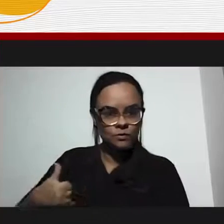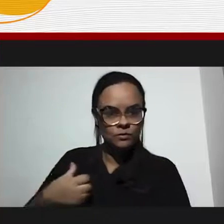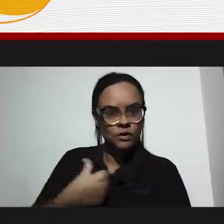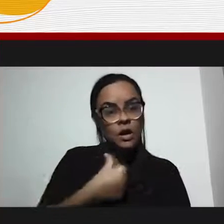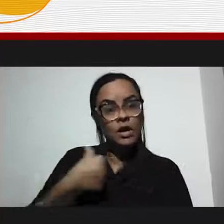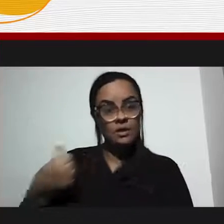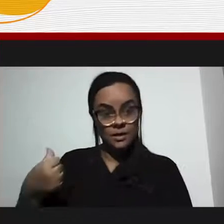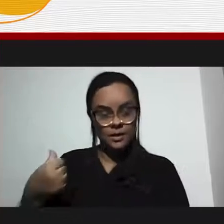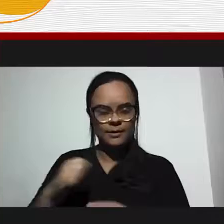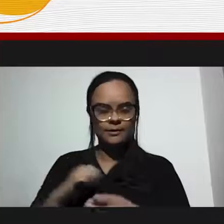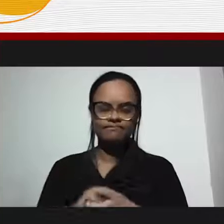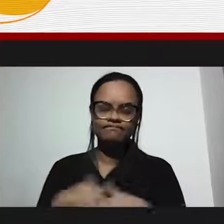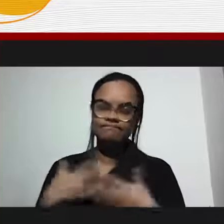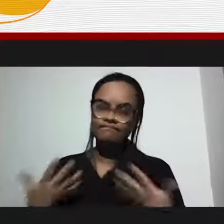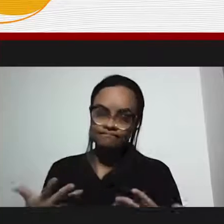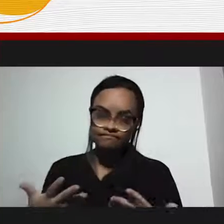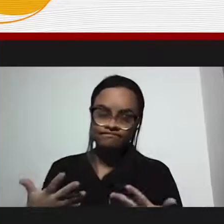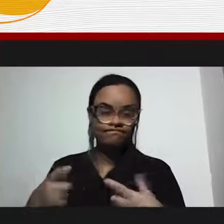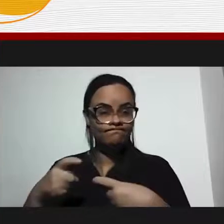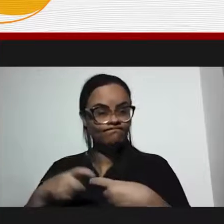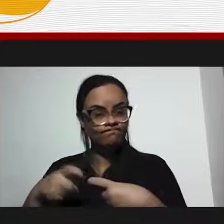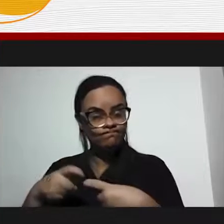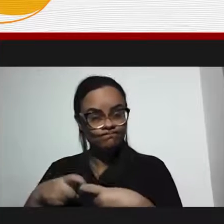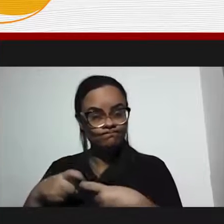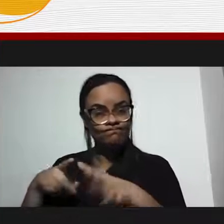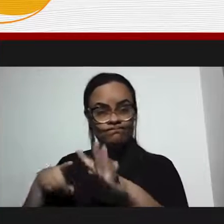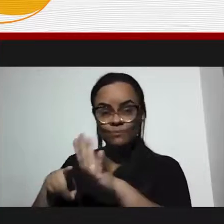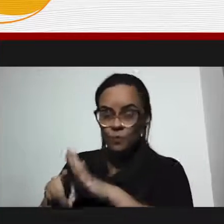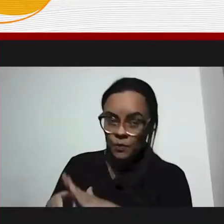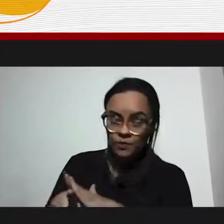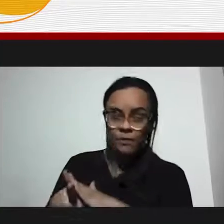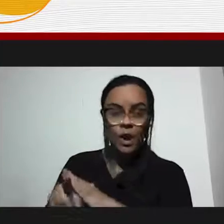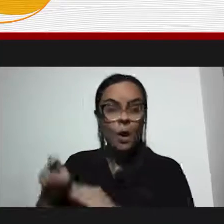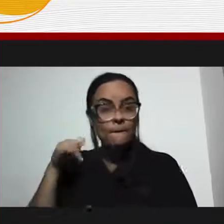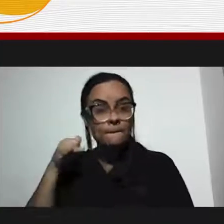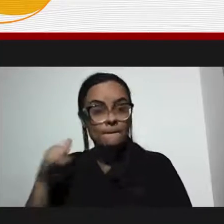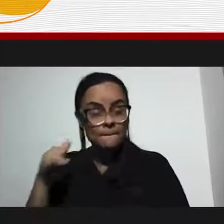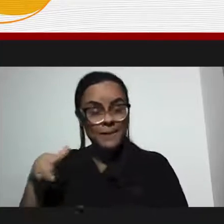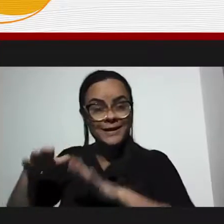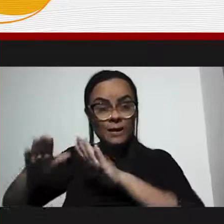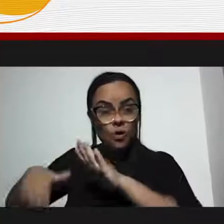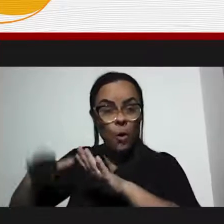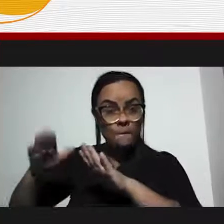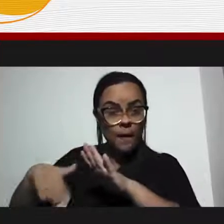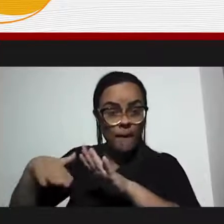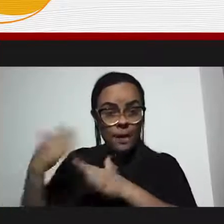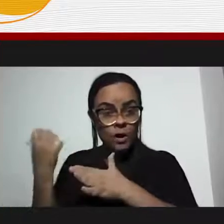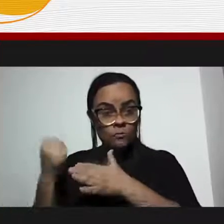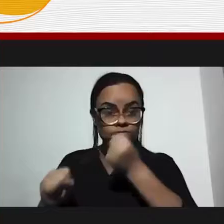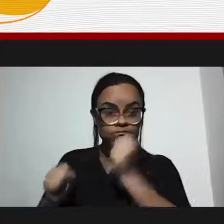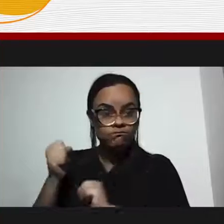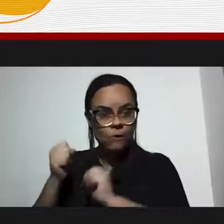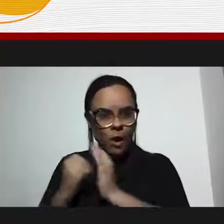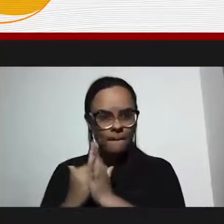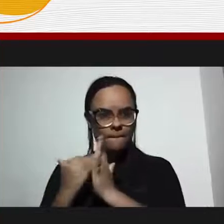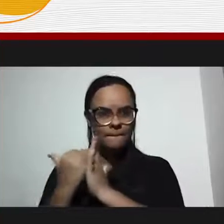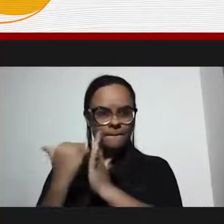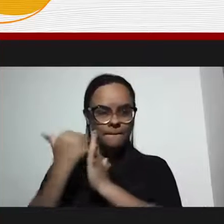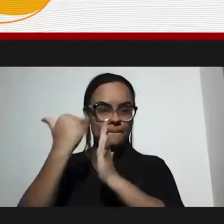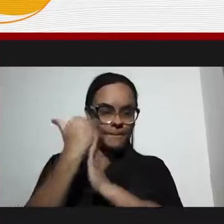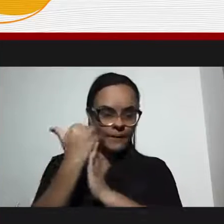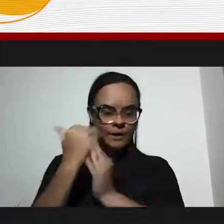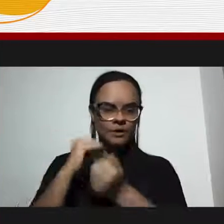de idade, e ali o meu médico recomendou a natação como processo de reabilitação. Entrando na